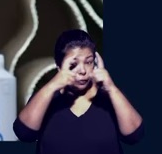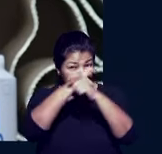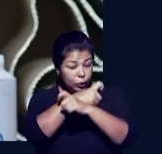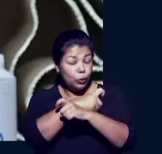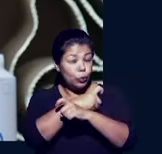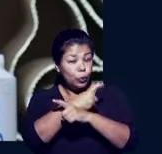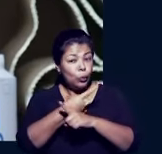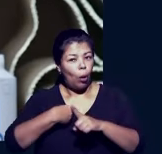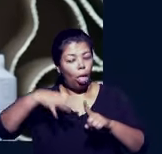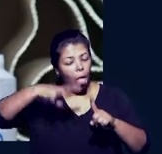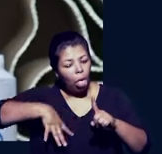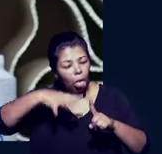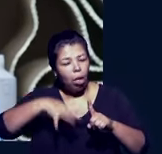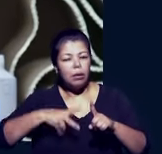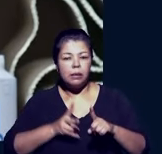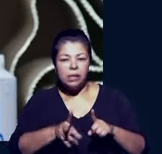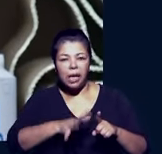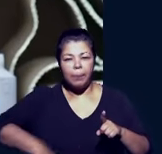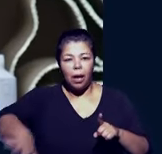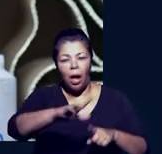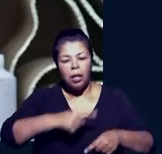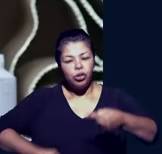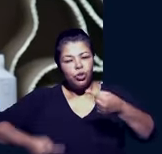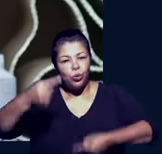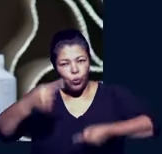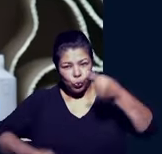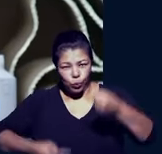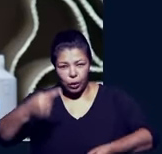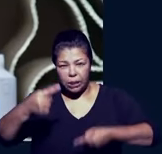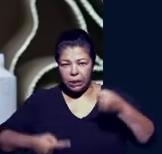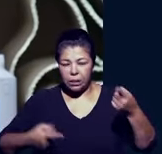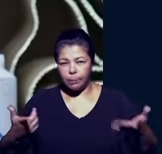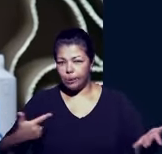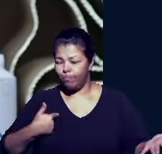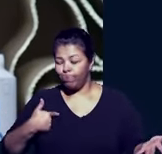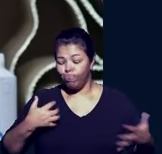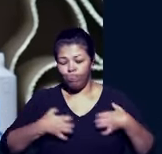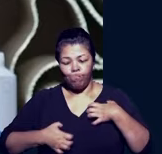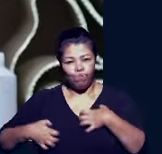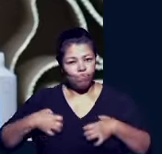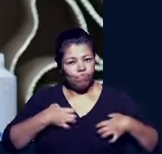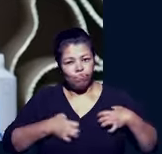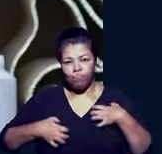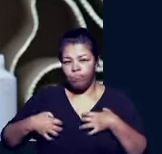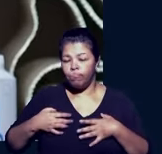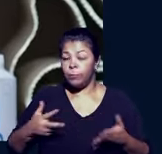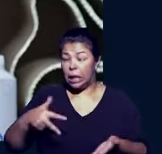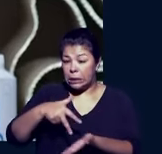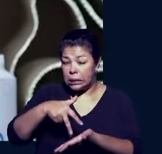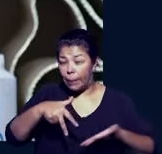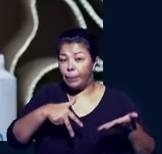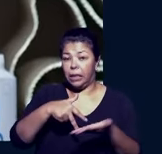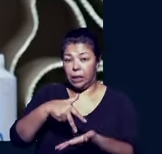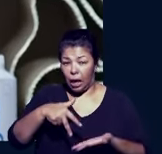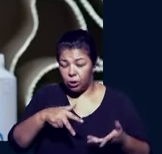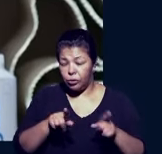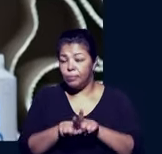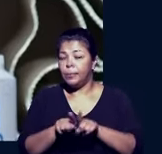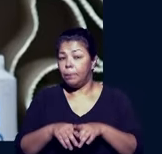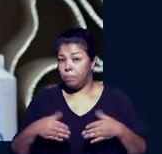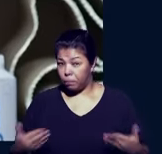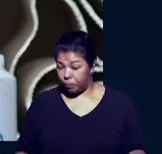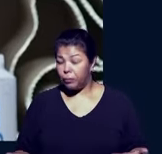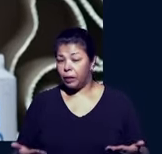política isto gerando uma sinalização de incerteza e de instabilidade portanto trazer simplificação trazer